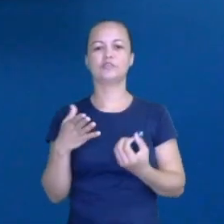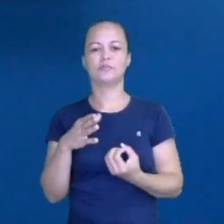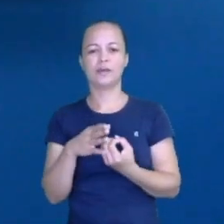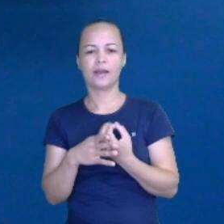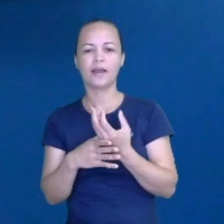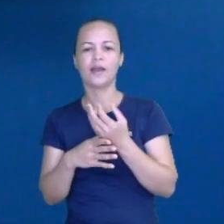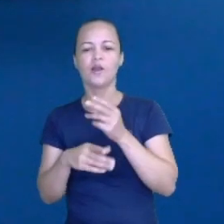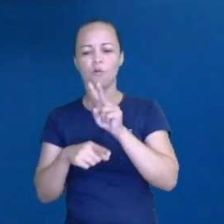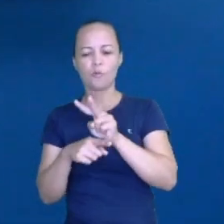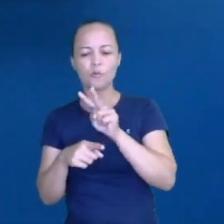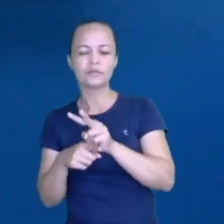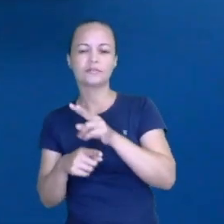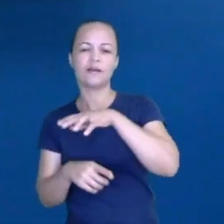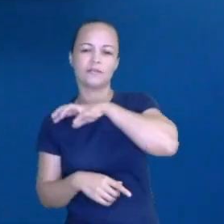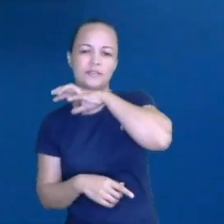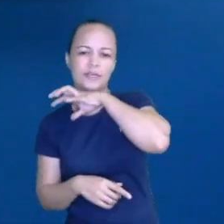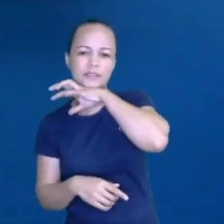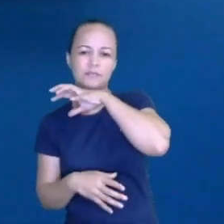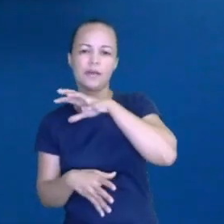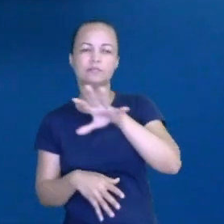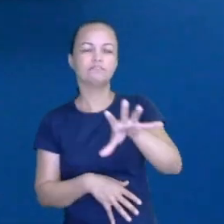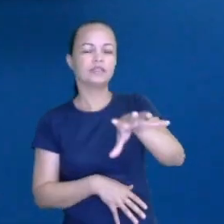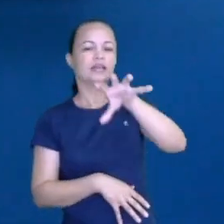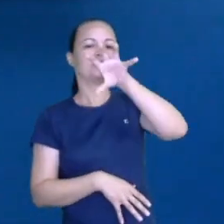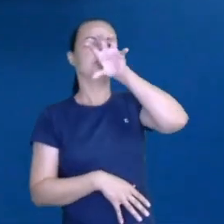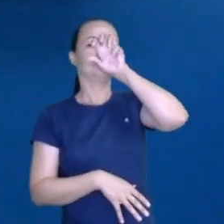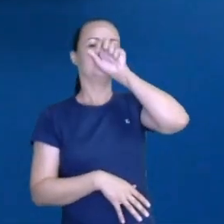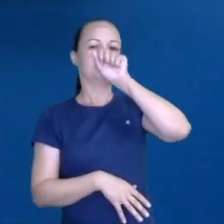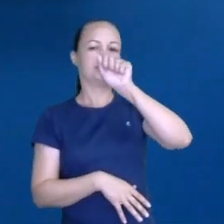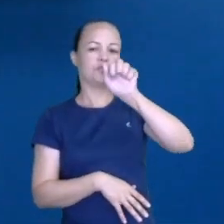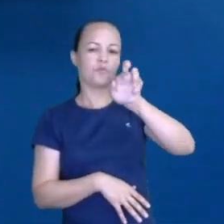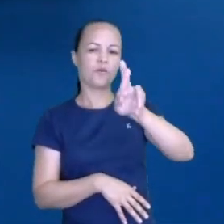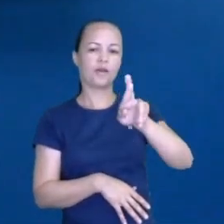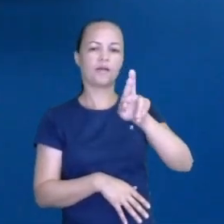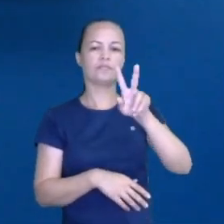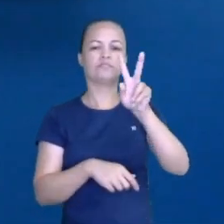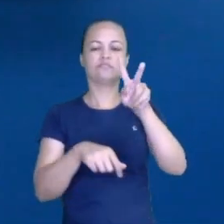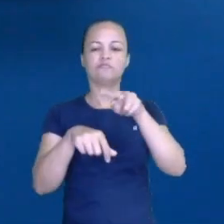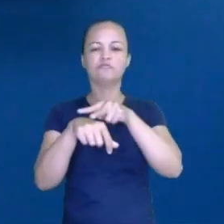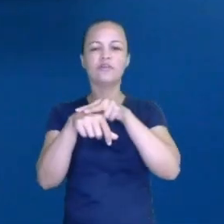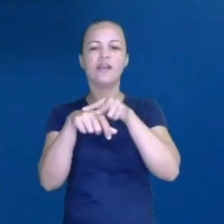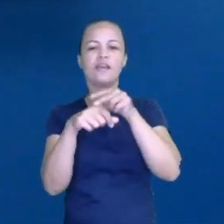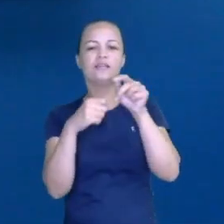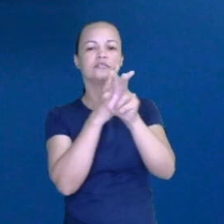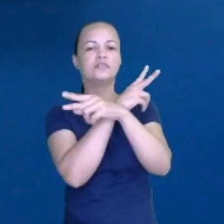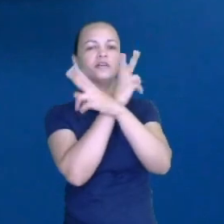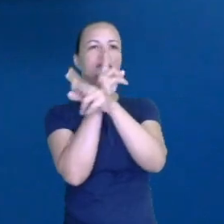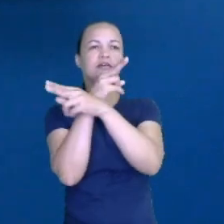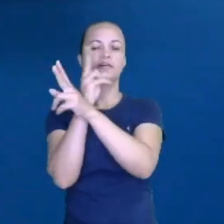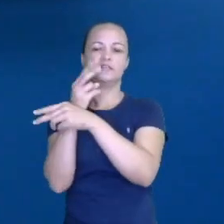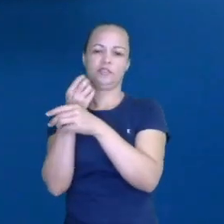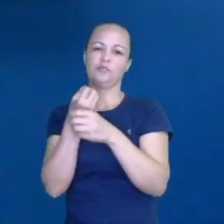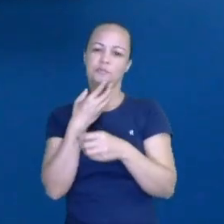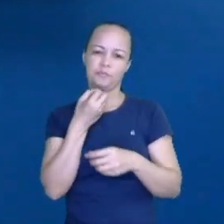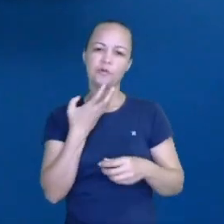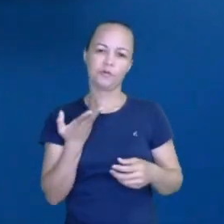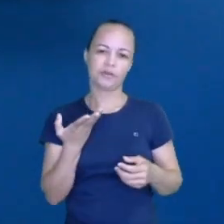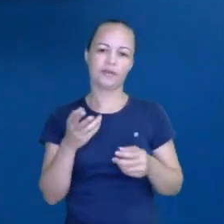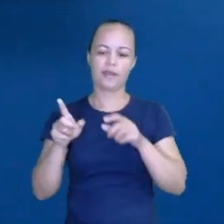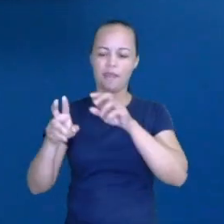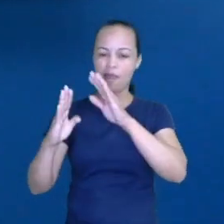legal? Respirar o ar puro do verde. Não é muito bom isso? Casa de